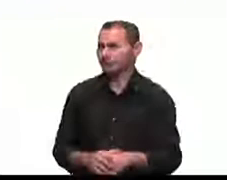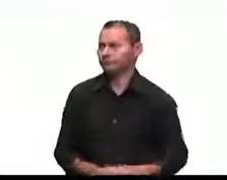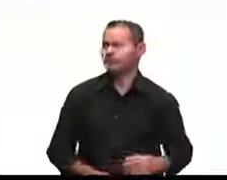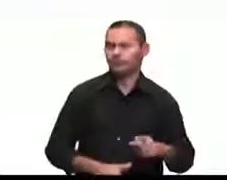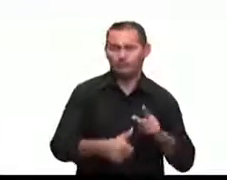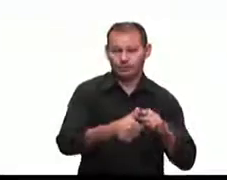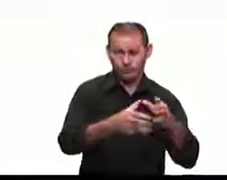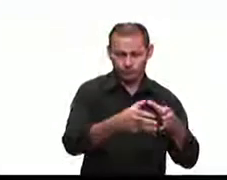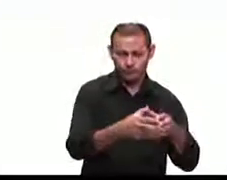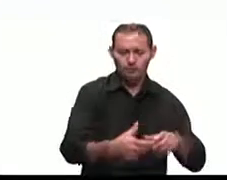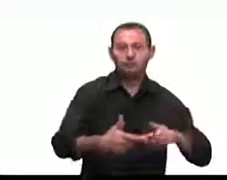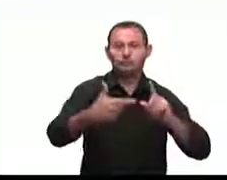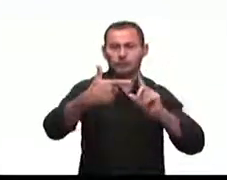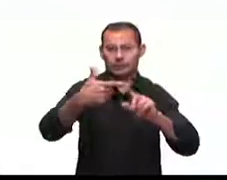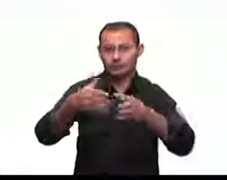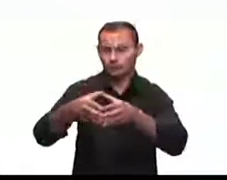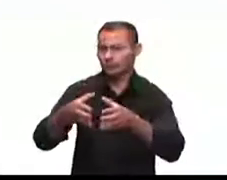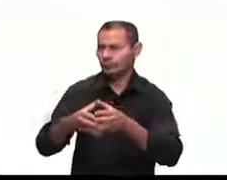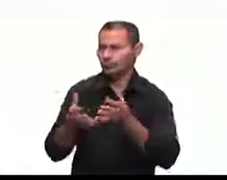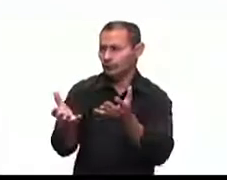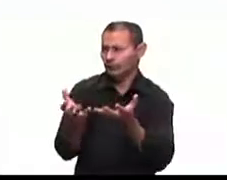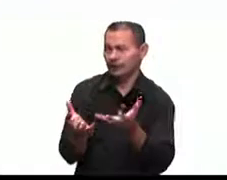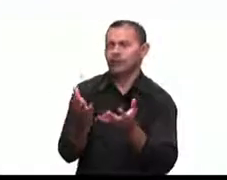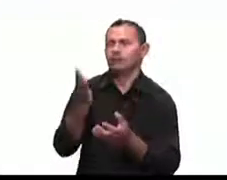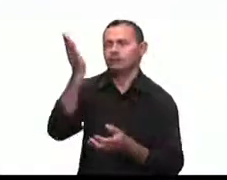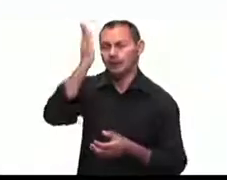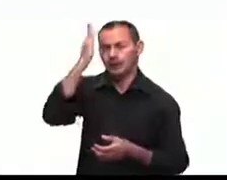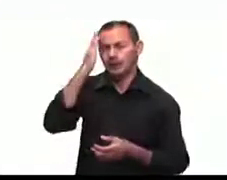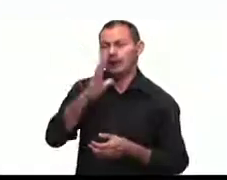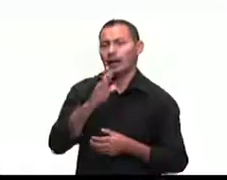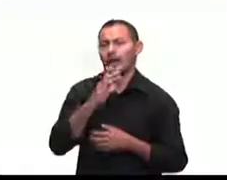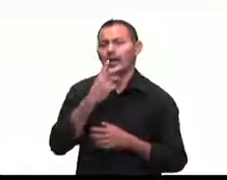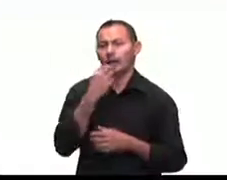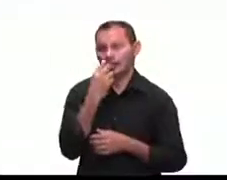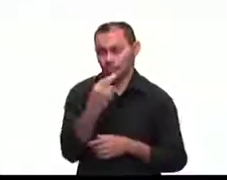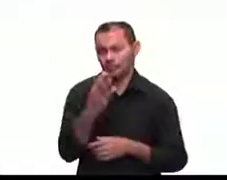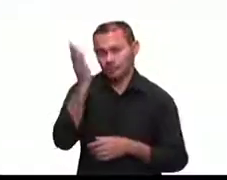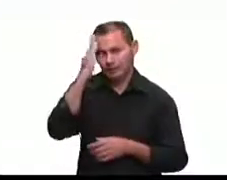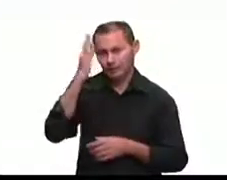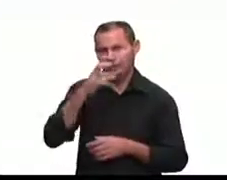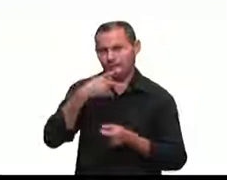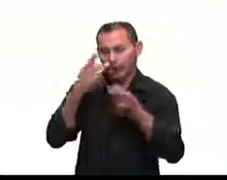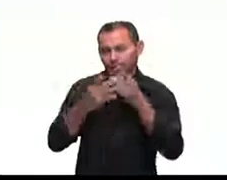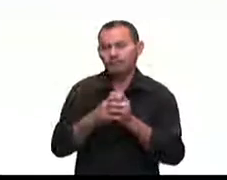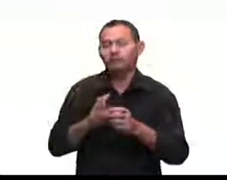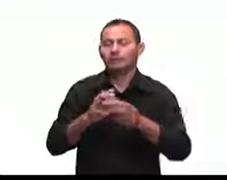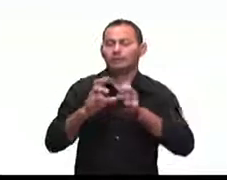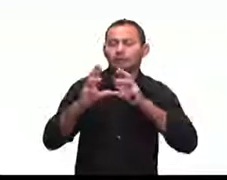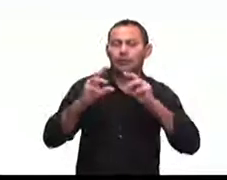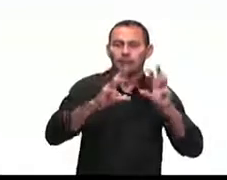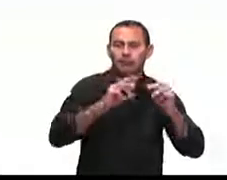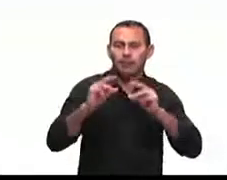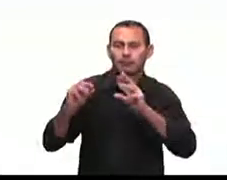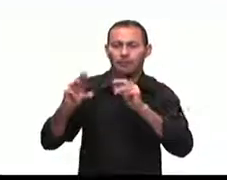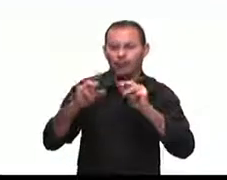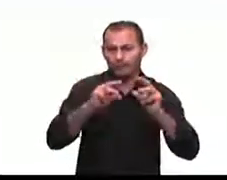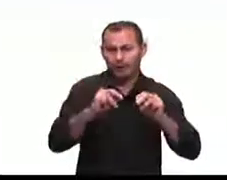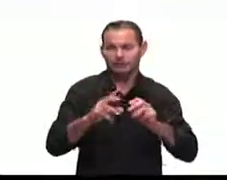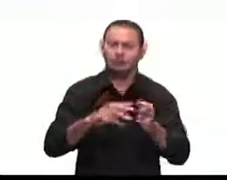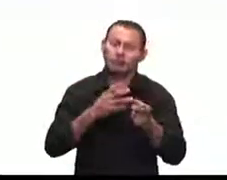Segundo grupo, ele quer domínio da língua com ênfase na conversação. São os alunos